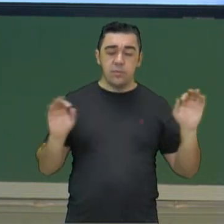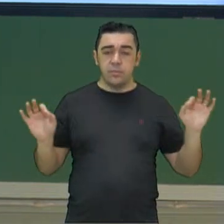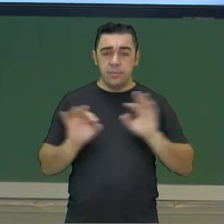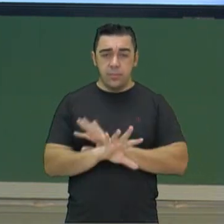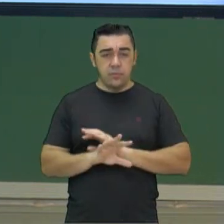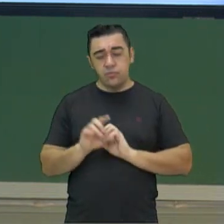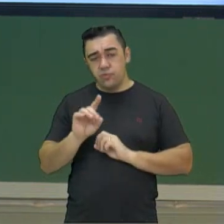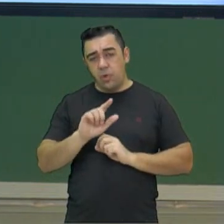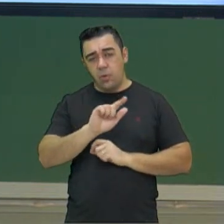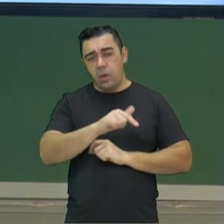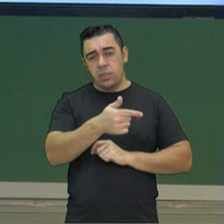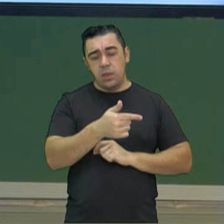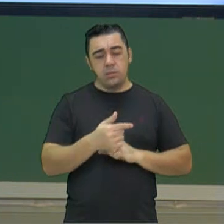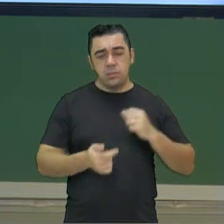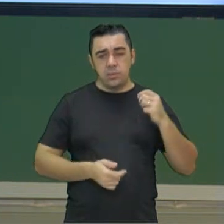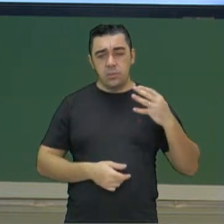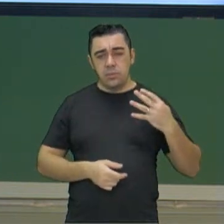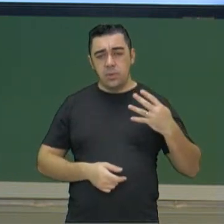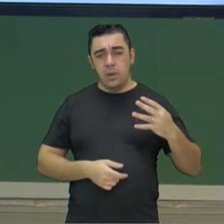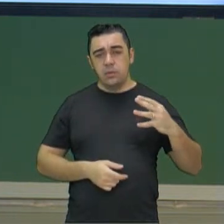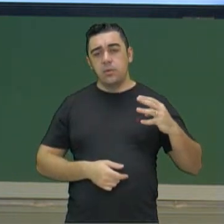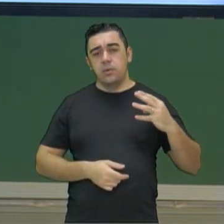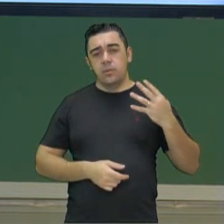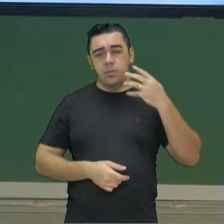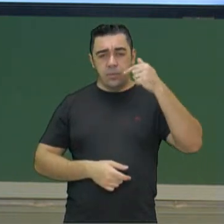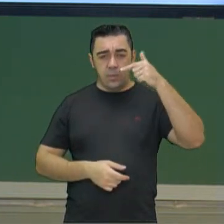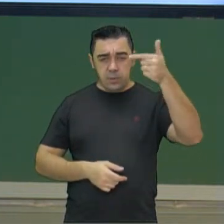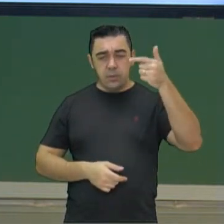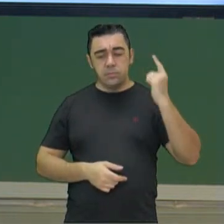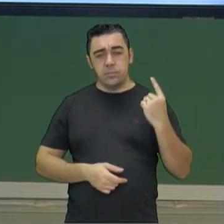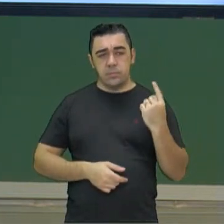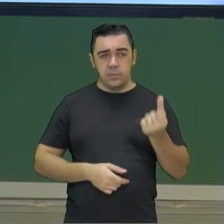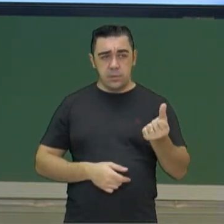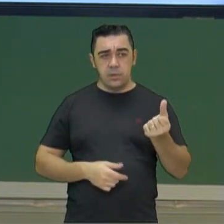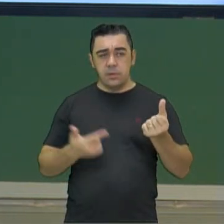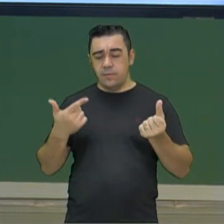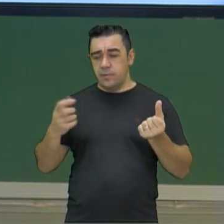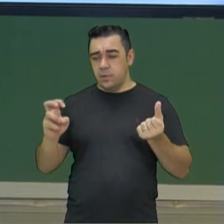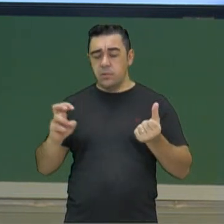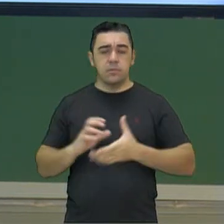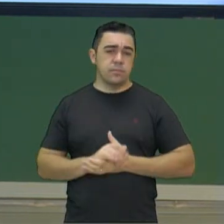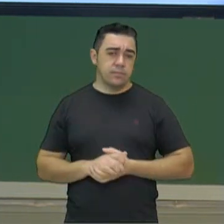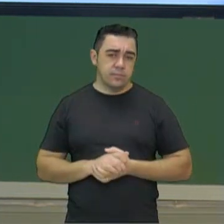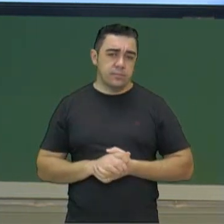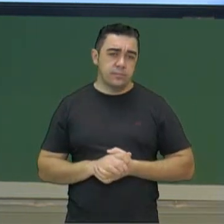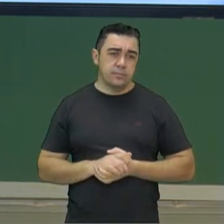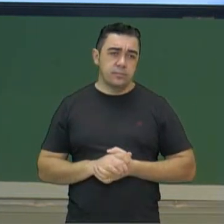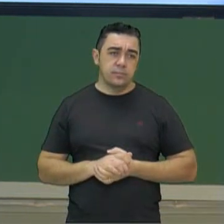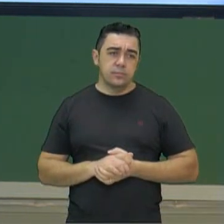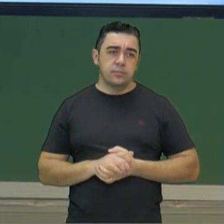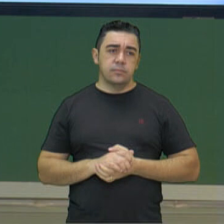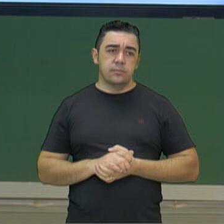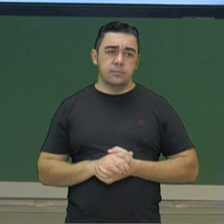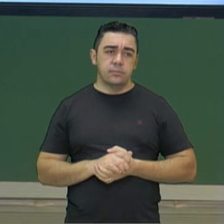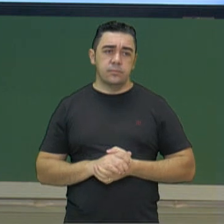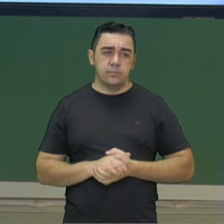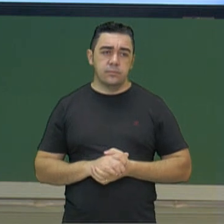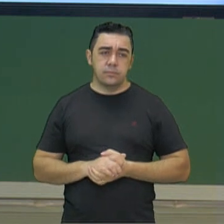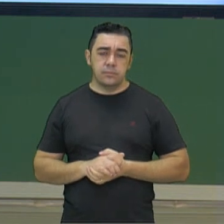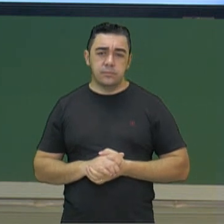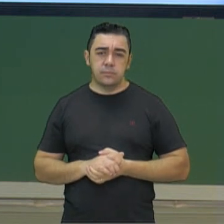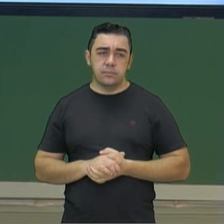os quadrados e deixar a equação na forma mais simples possível. 16,